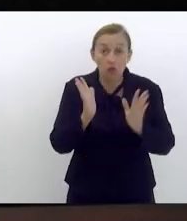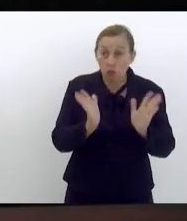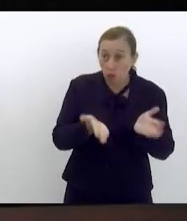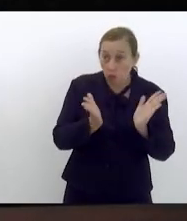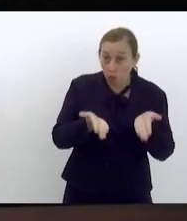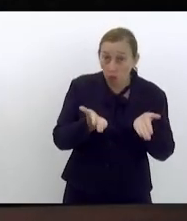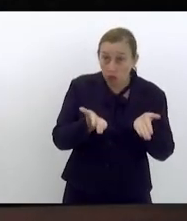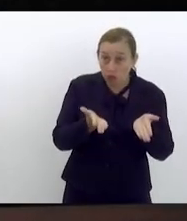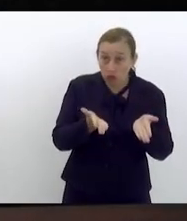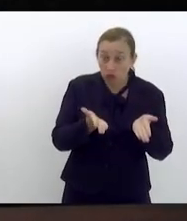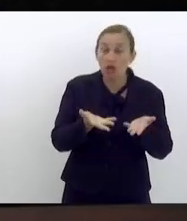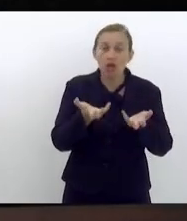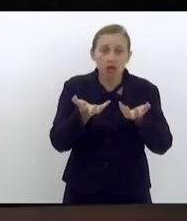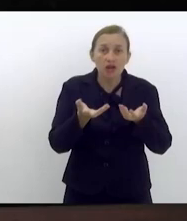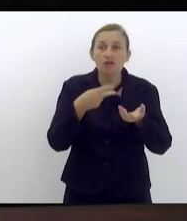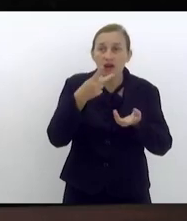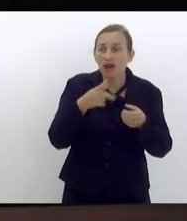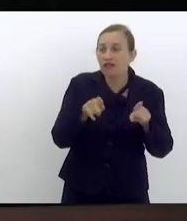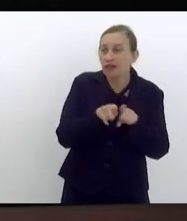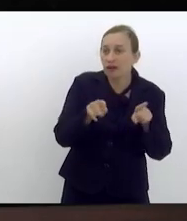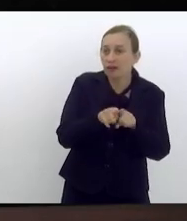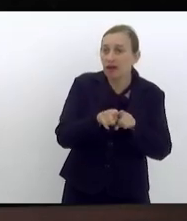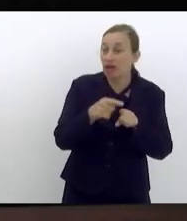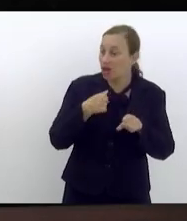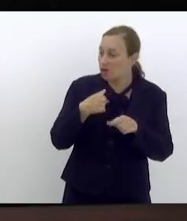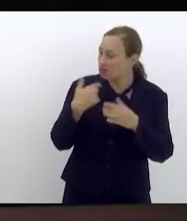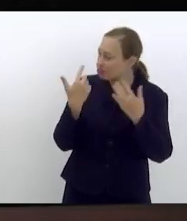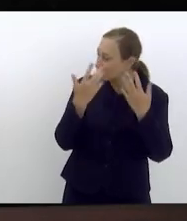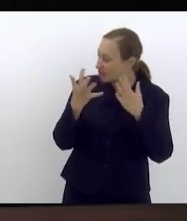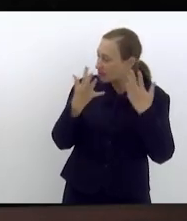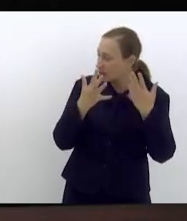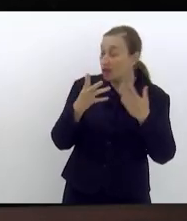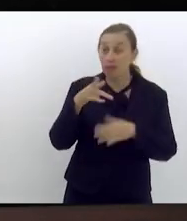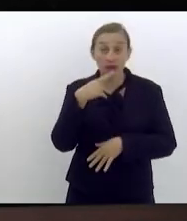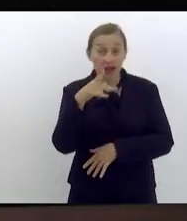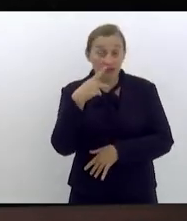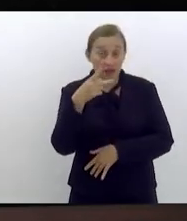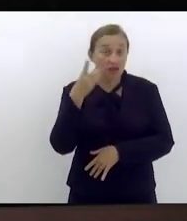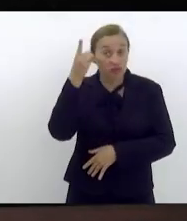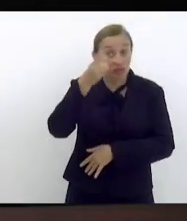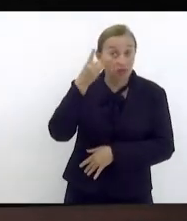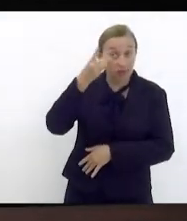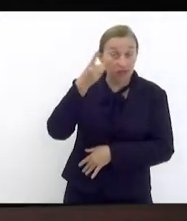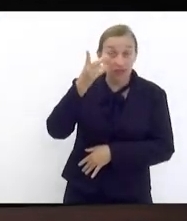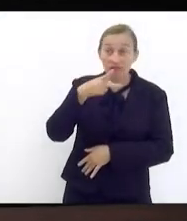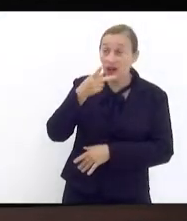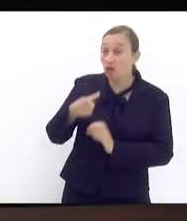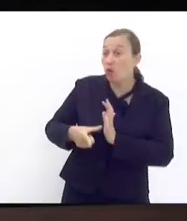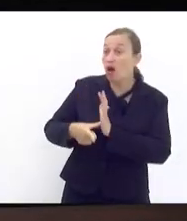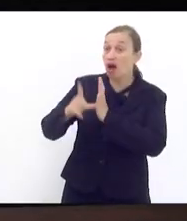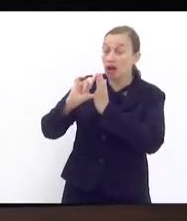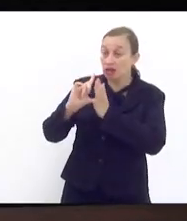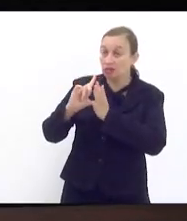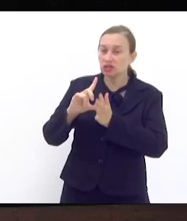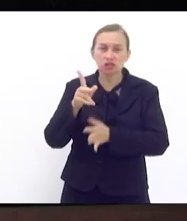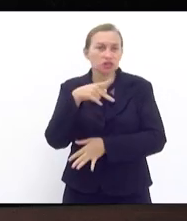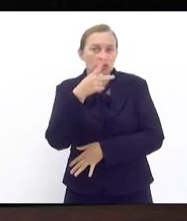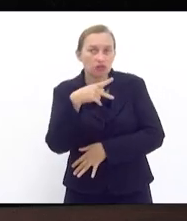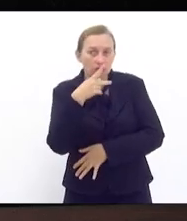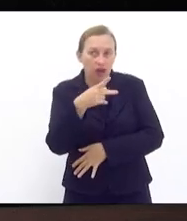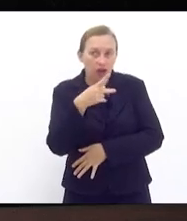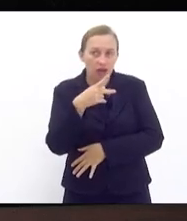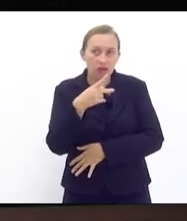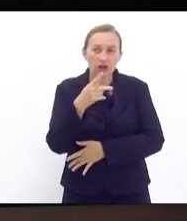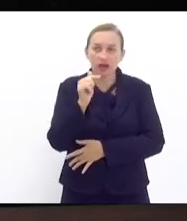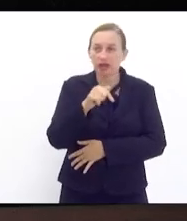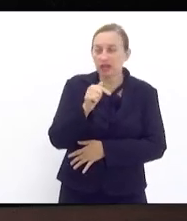E quero dizer também que eu fui muito contemplada pela fala dos deputados que me antecederam, e denomino